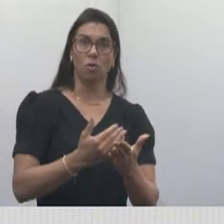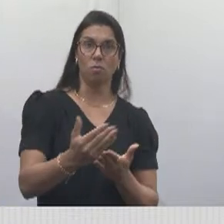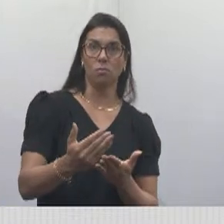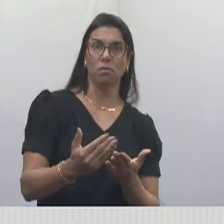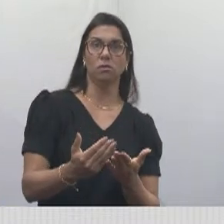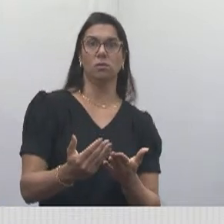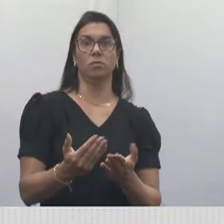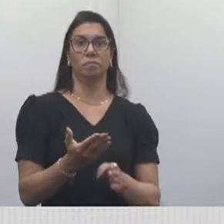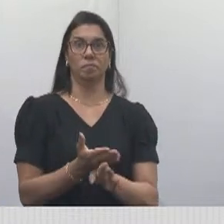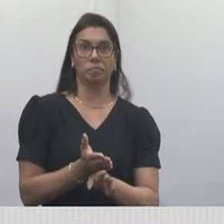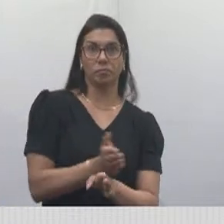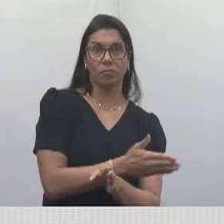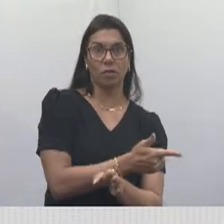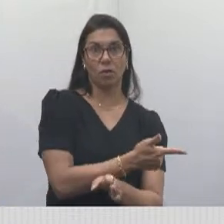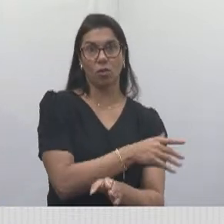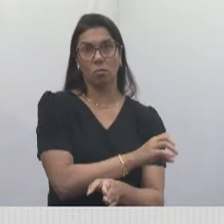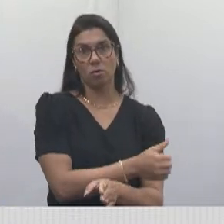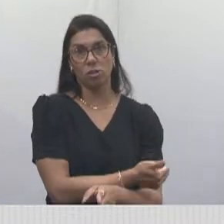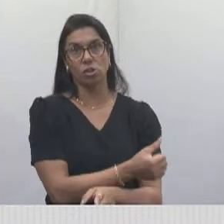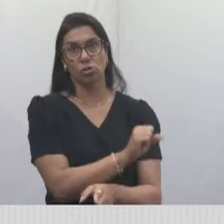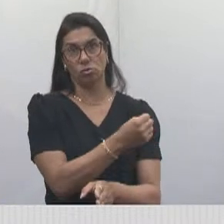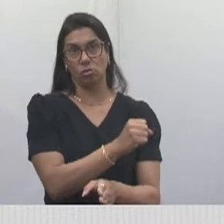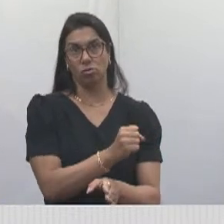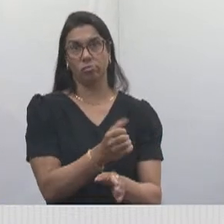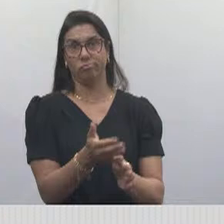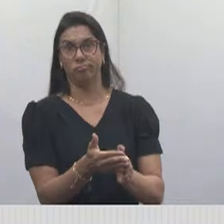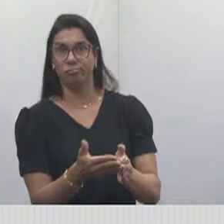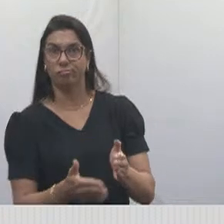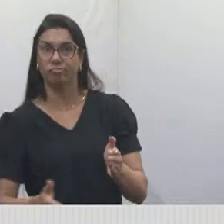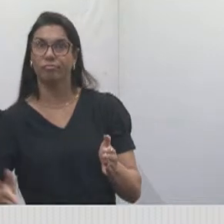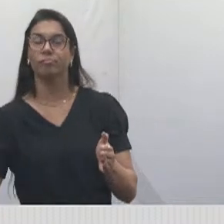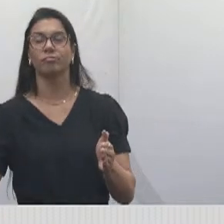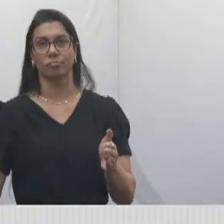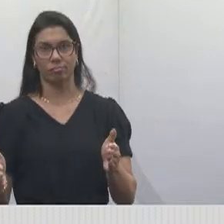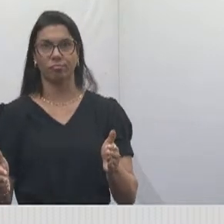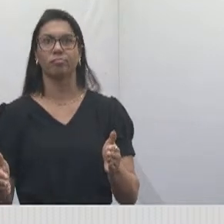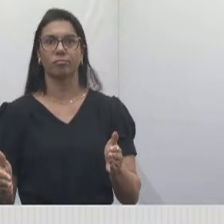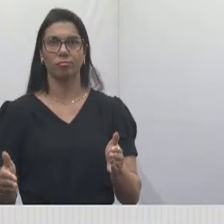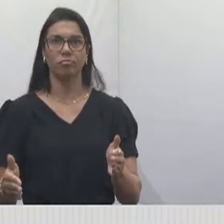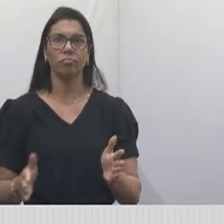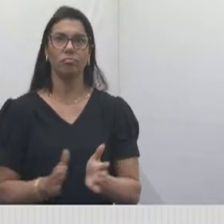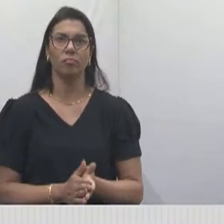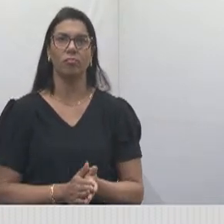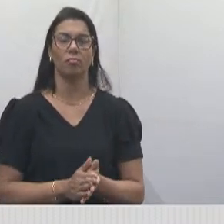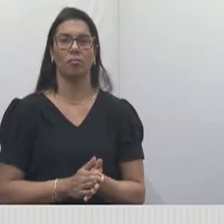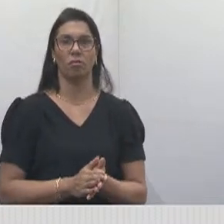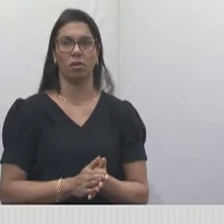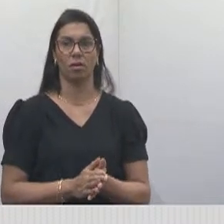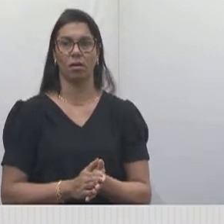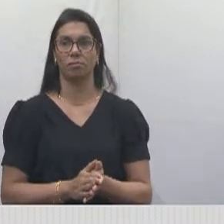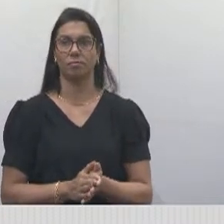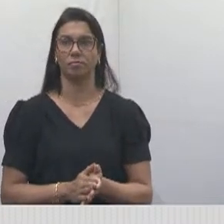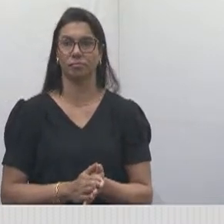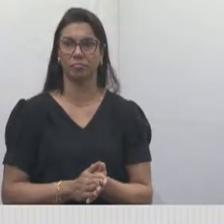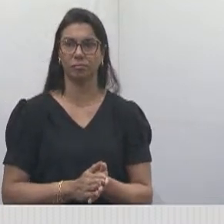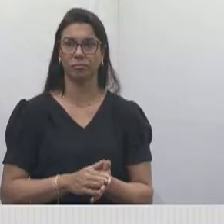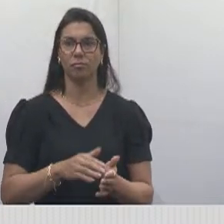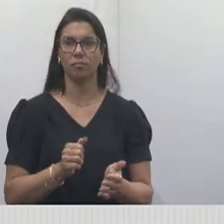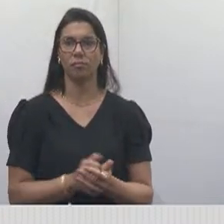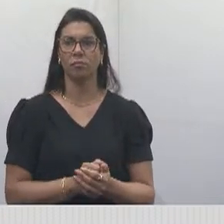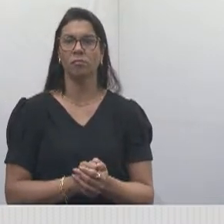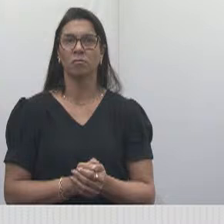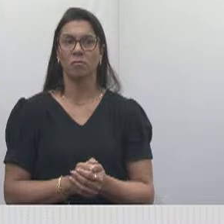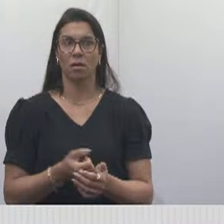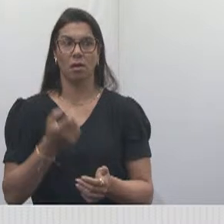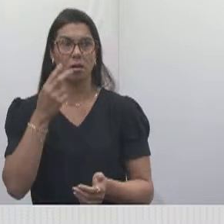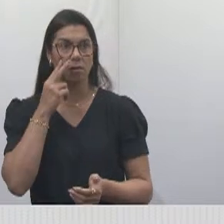2018, de esvaziamento do financiamento federal, da saúde e da educação. Veja os dados. Em 2021, vamos pegar